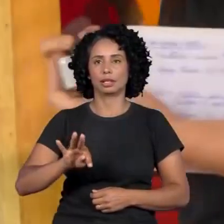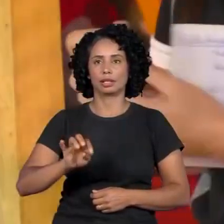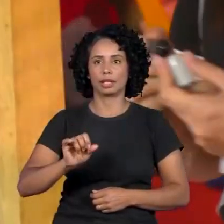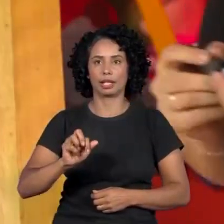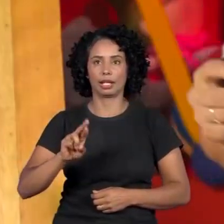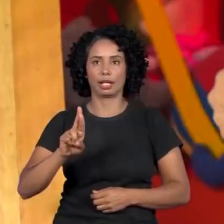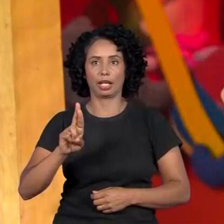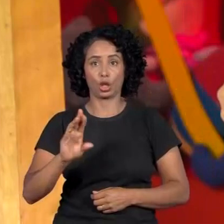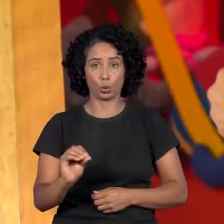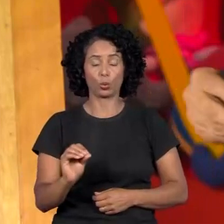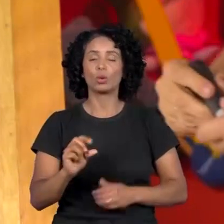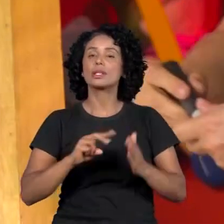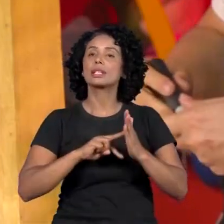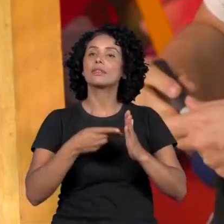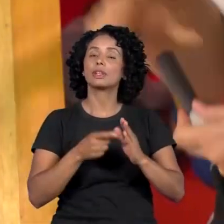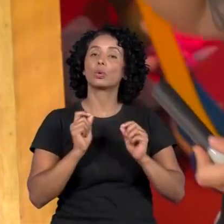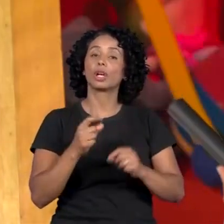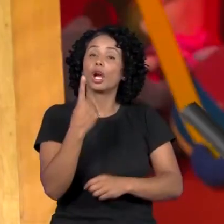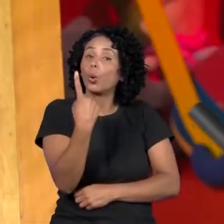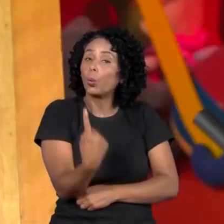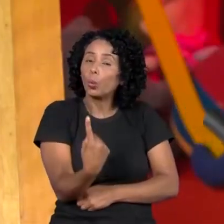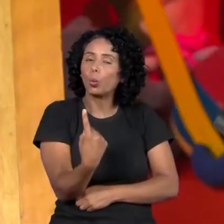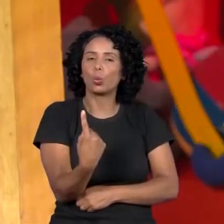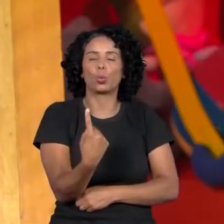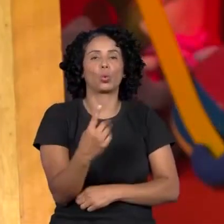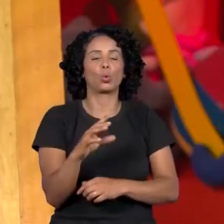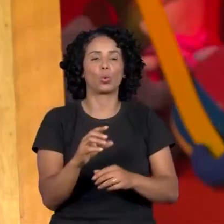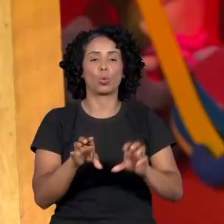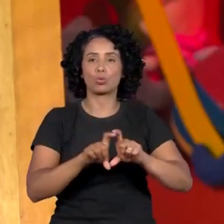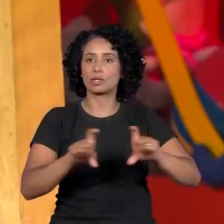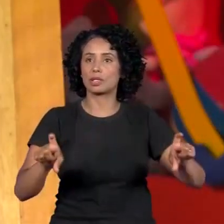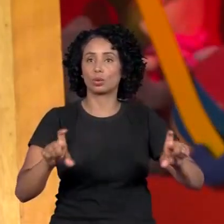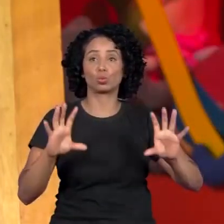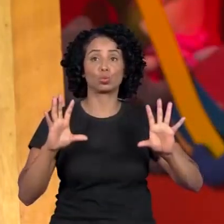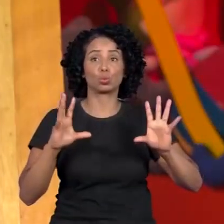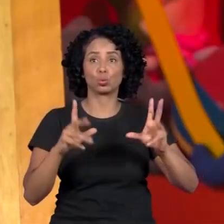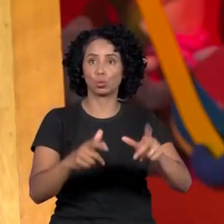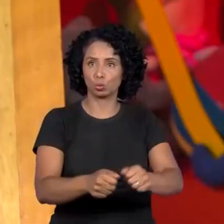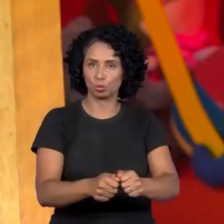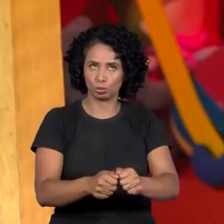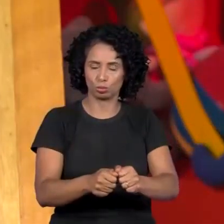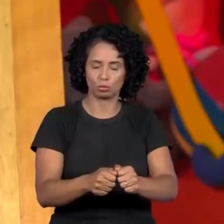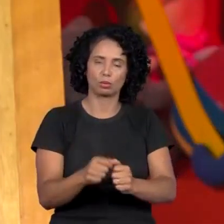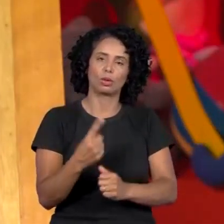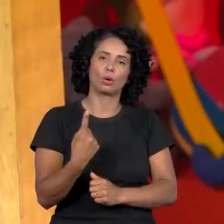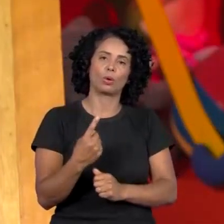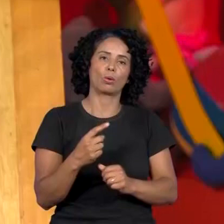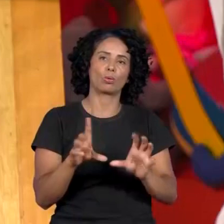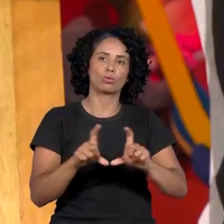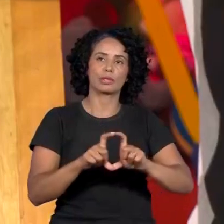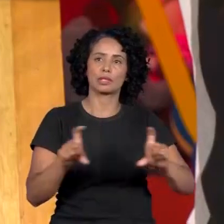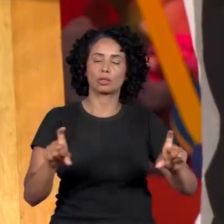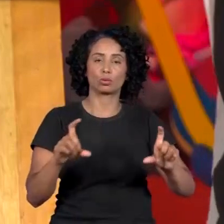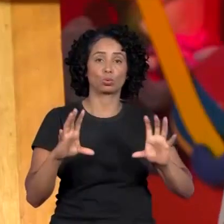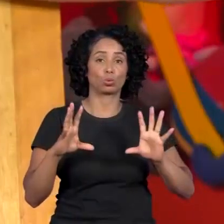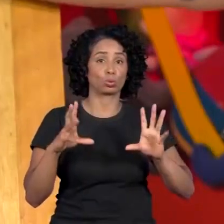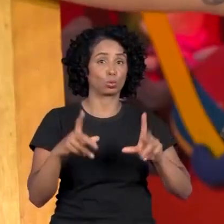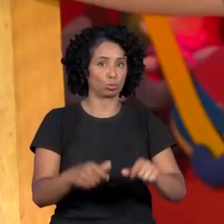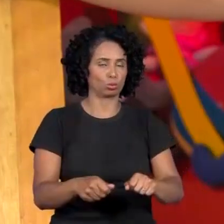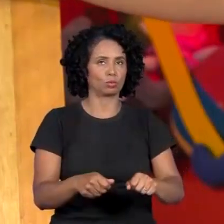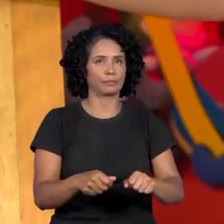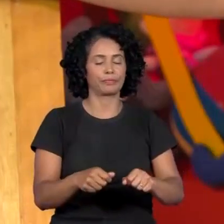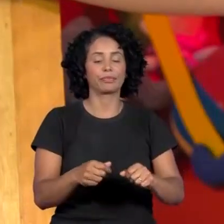Então, se essa tira larga aqui, ela representa um inteiro, essa aqui